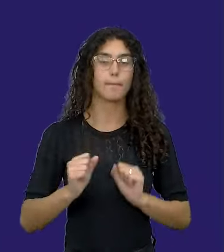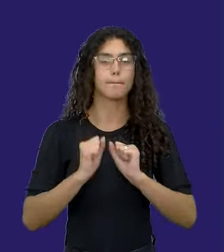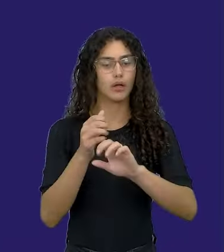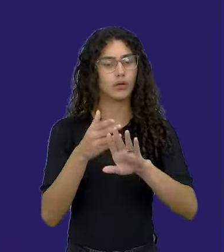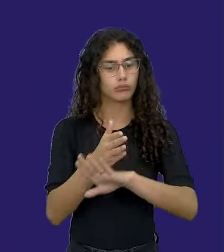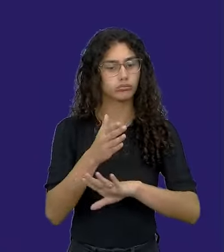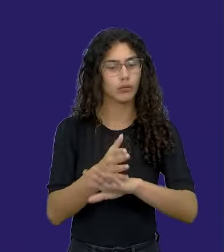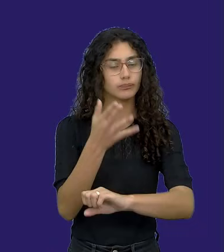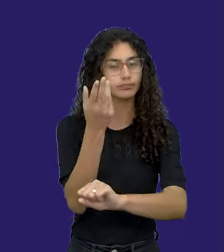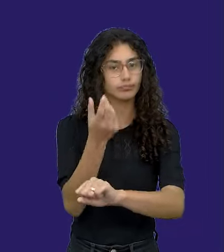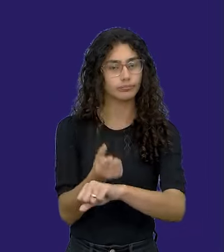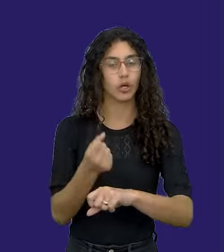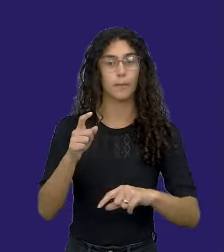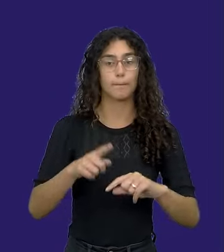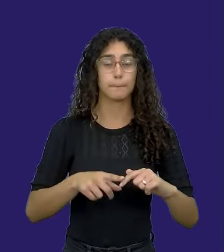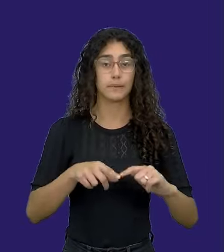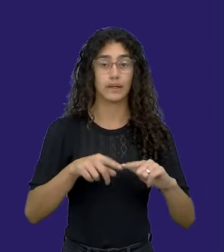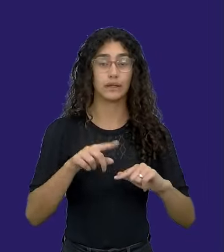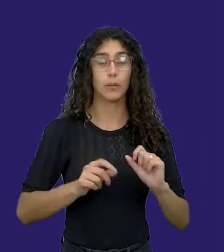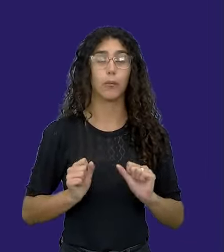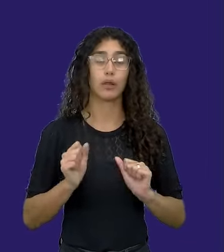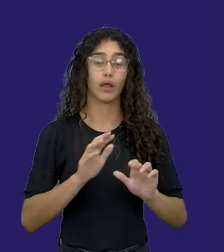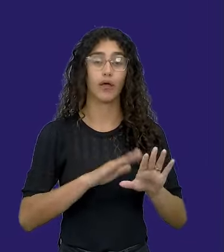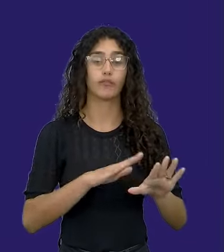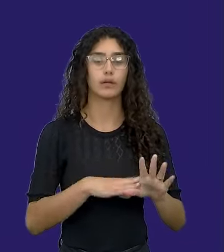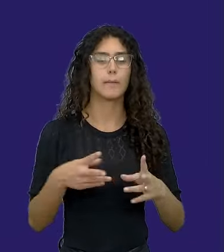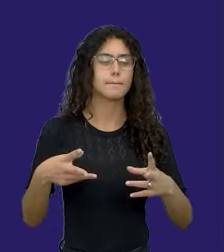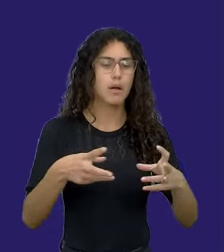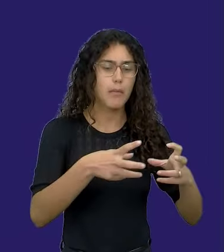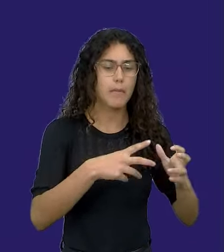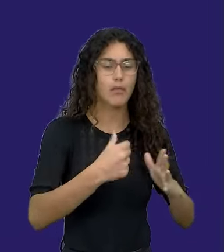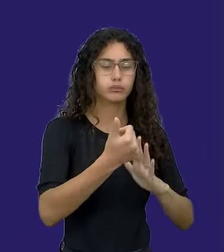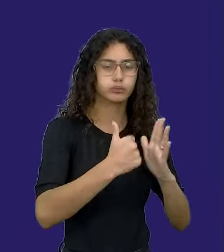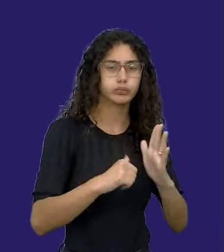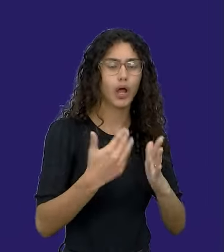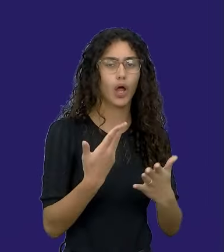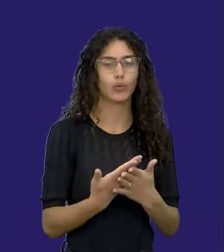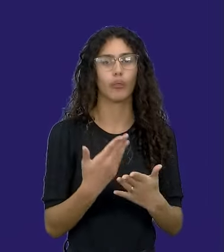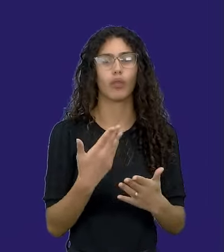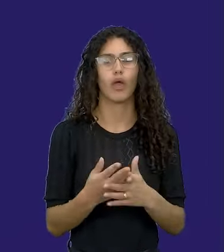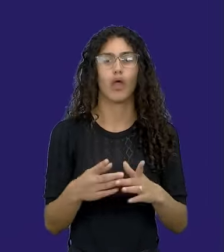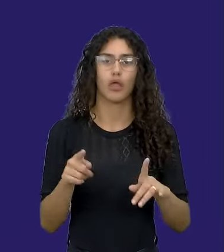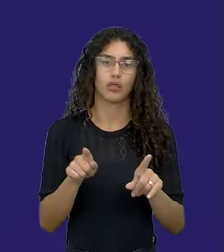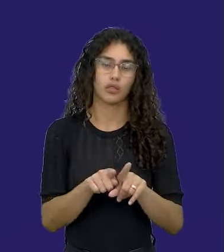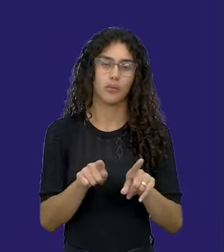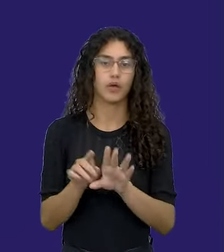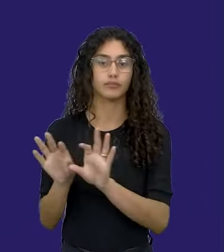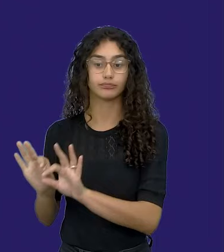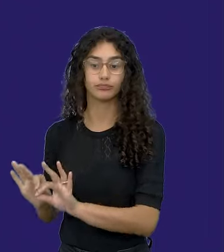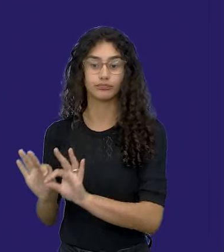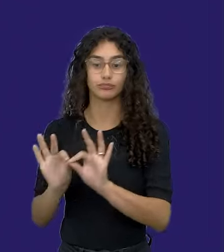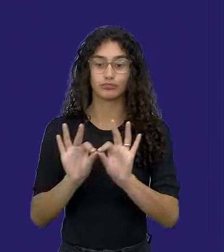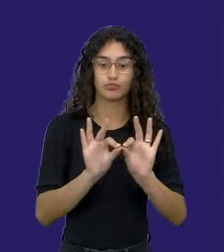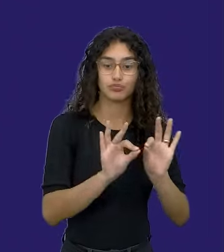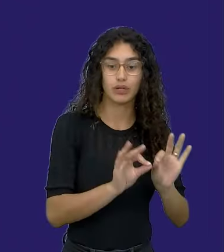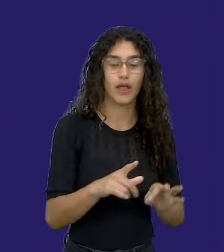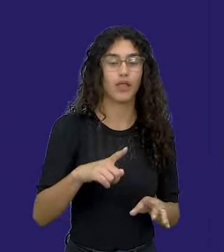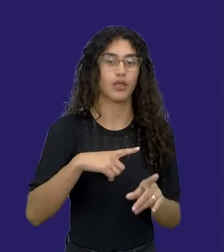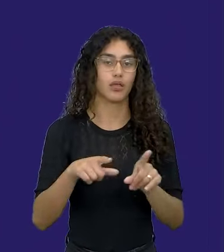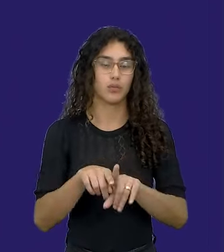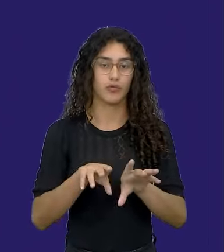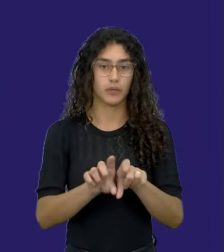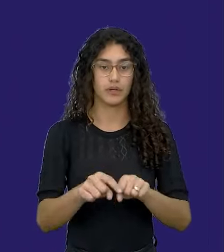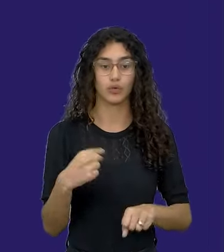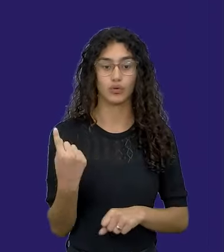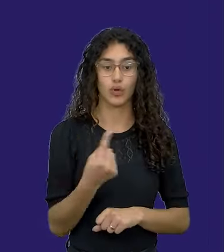acessar, baixar esse material para poder fazer essa análise, para poder estudar com antecedência, acompanhar aqui com a gente a nossa formação.